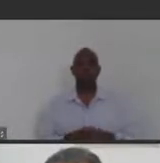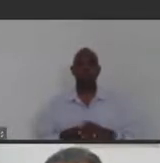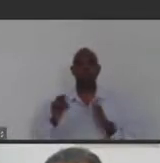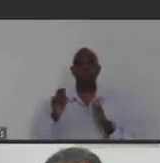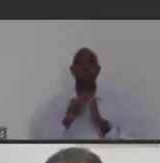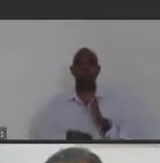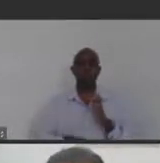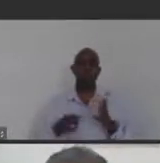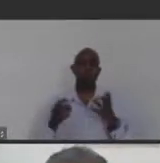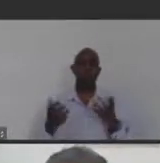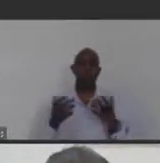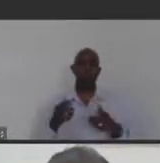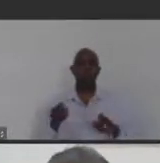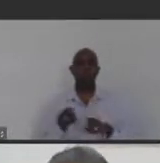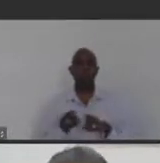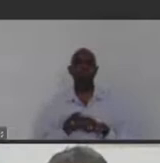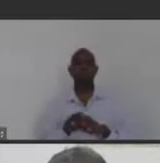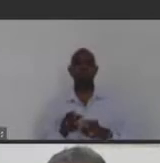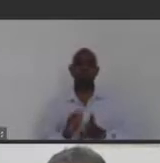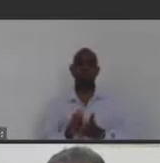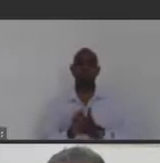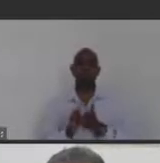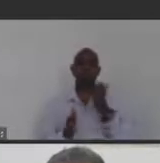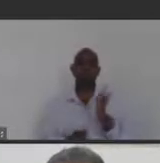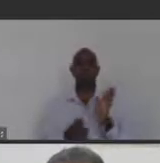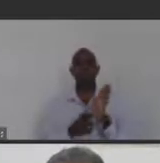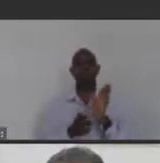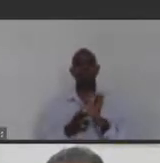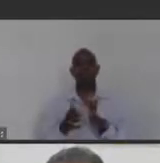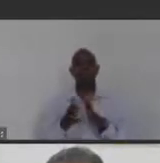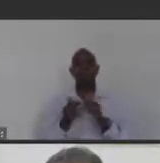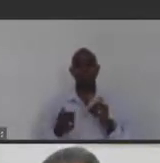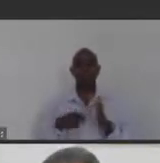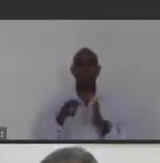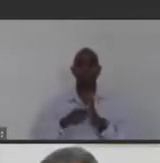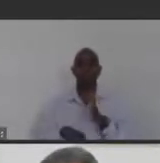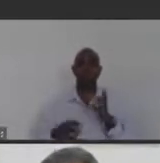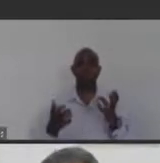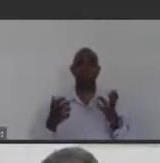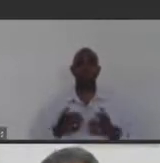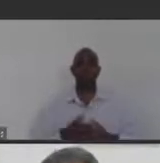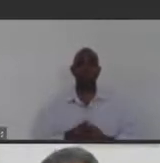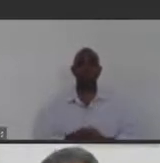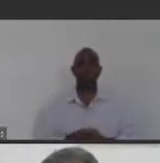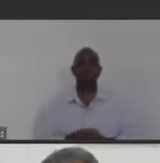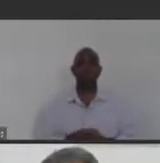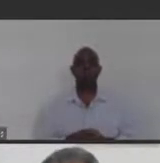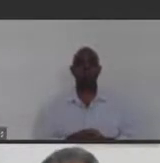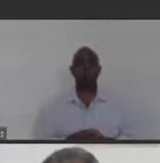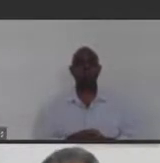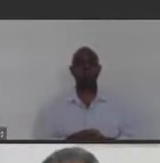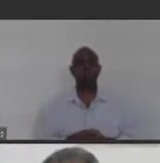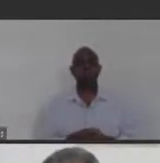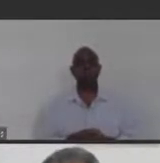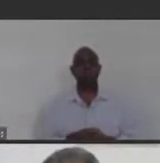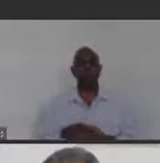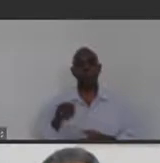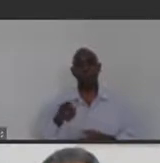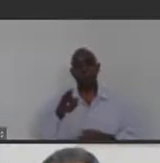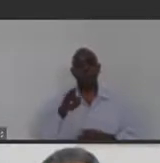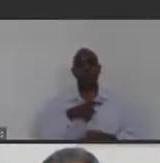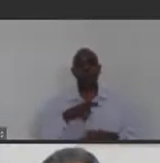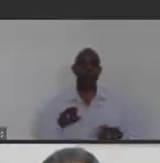o nobre vereador pelo brilhante requerimento e peço autorização para assiná-lo. Será um prazer ter a assinatura de Vossa Excelência.